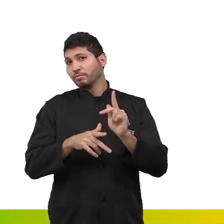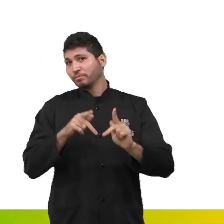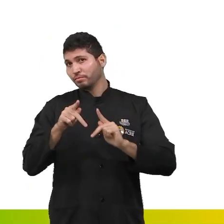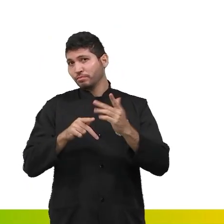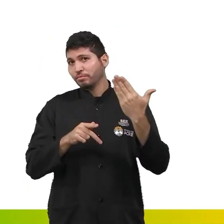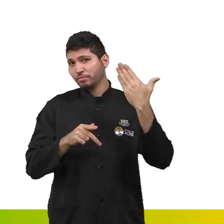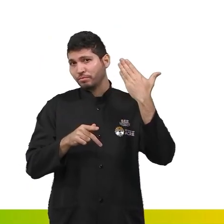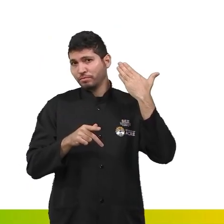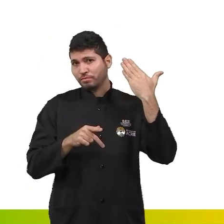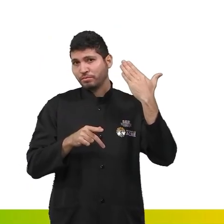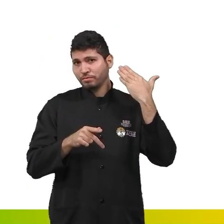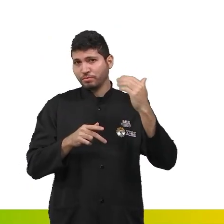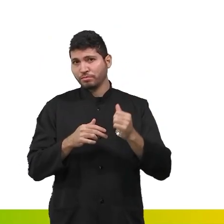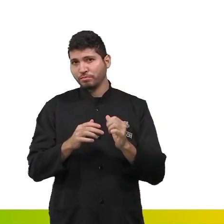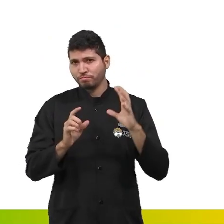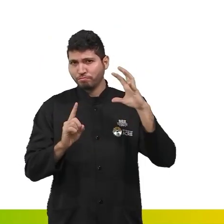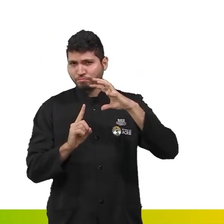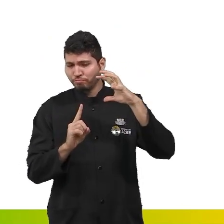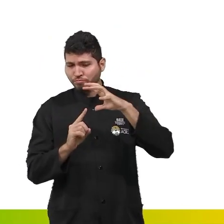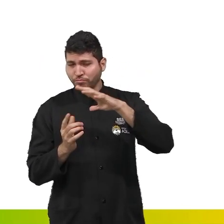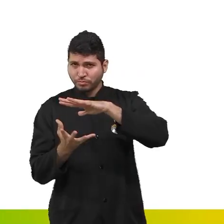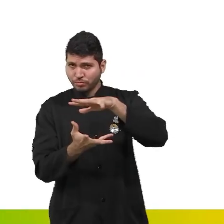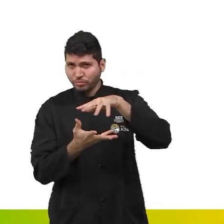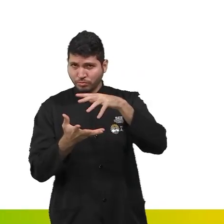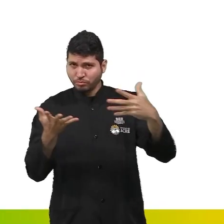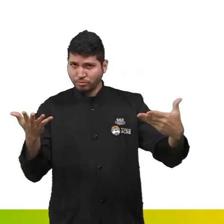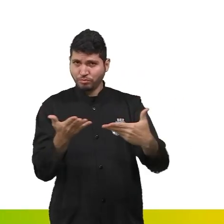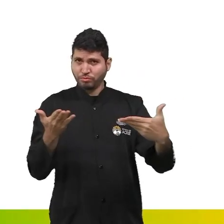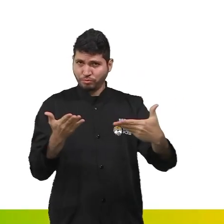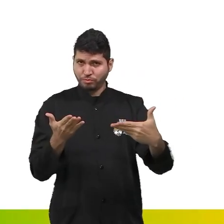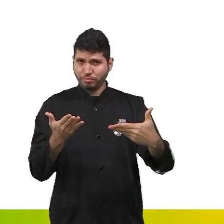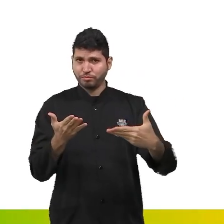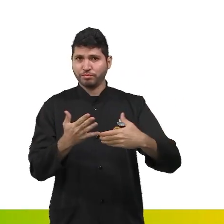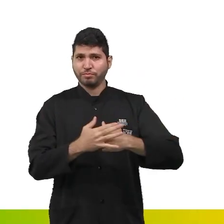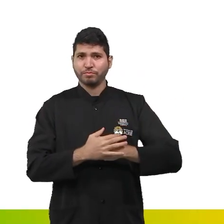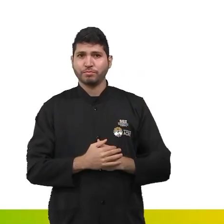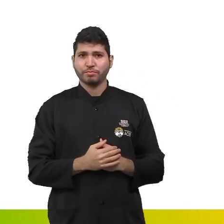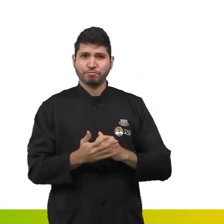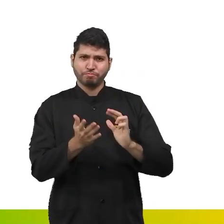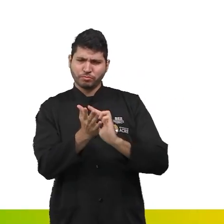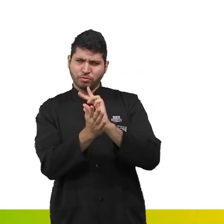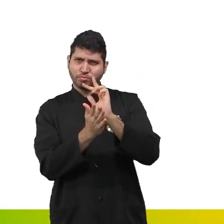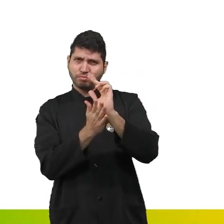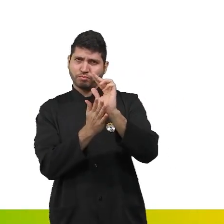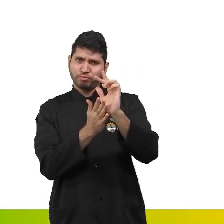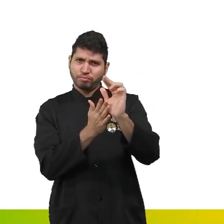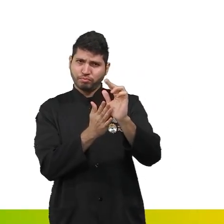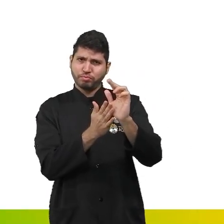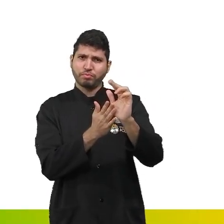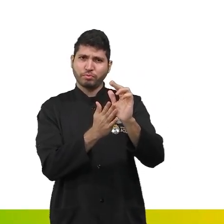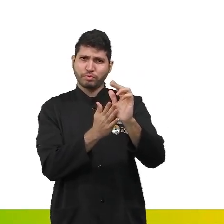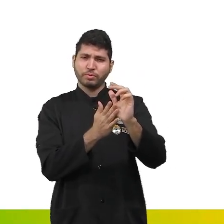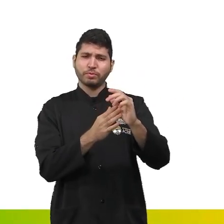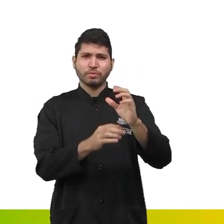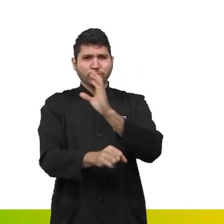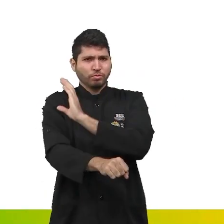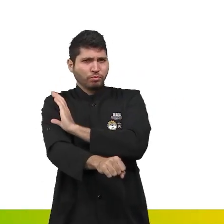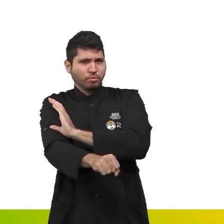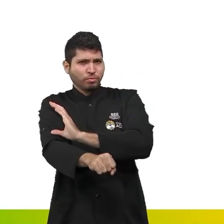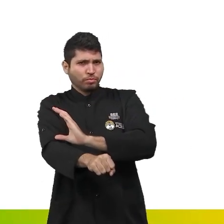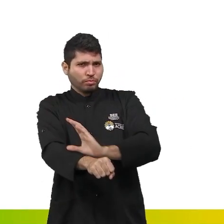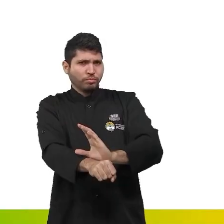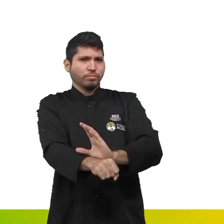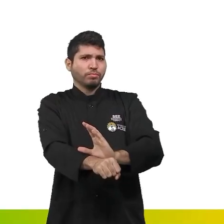elas têm grande influência no mundo atual. Elas têm uma diversidade cultural vasta e compõem a história